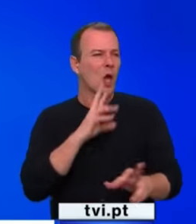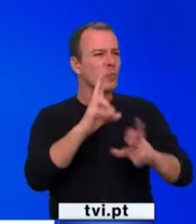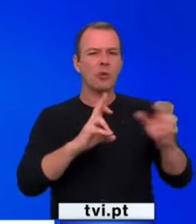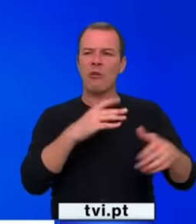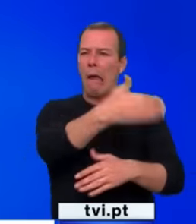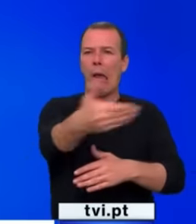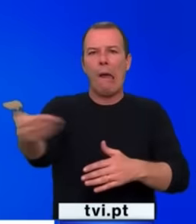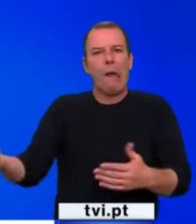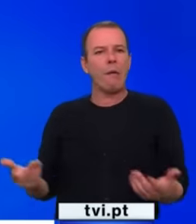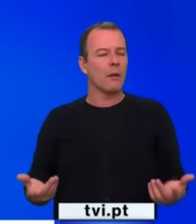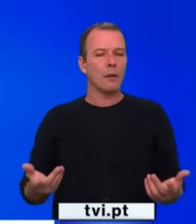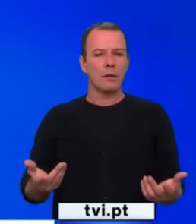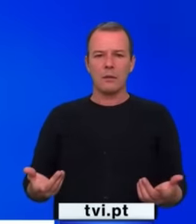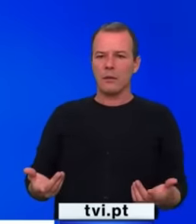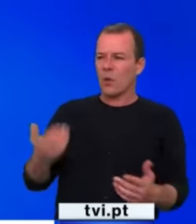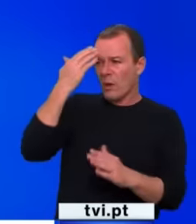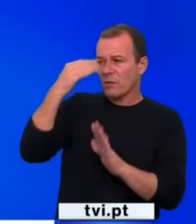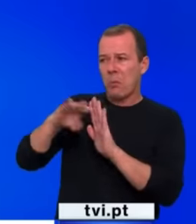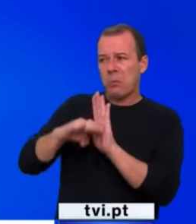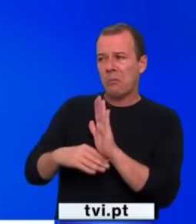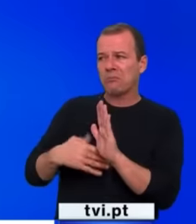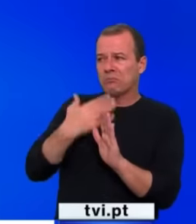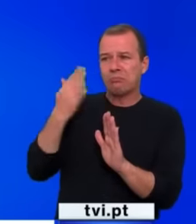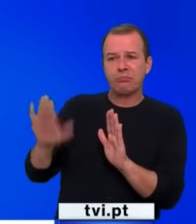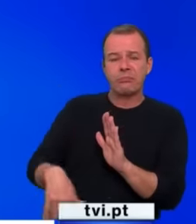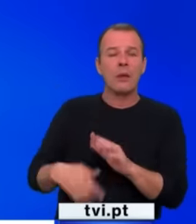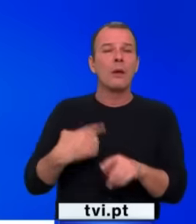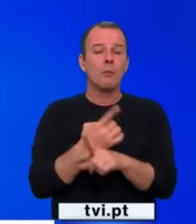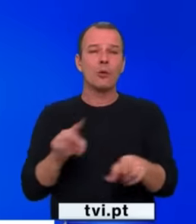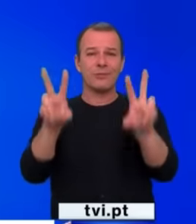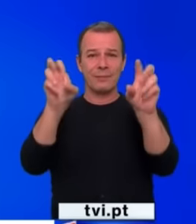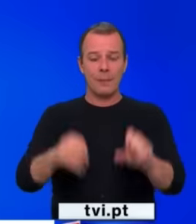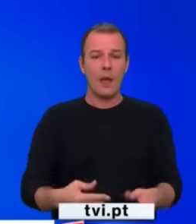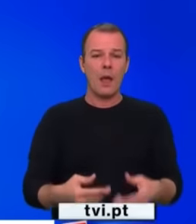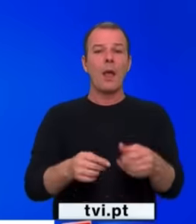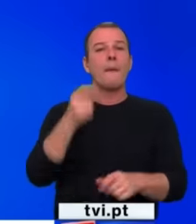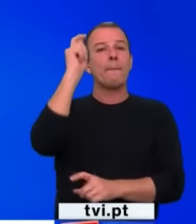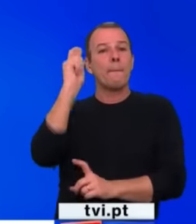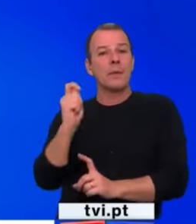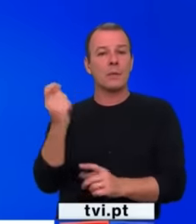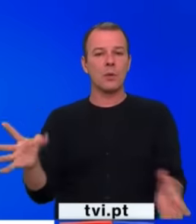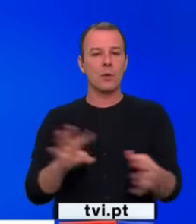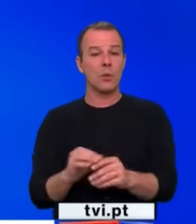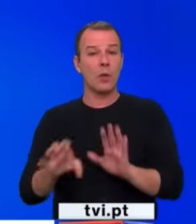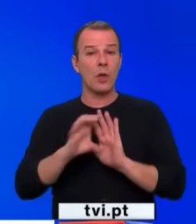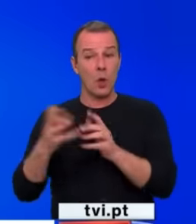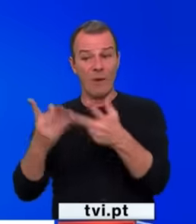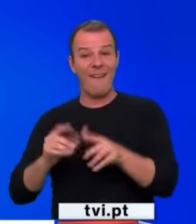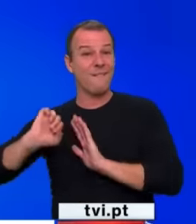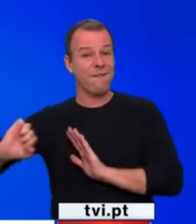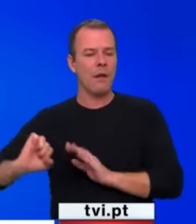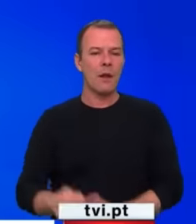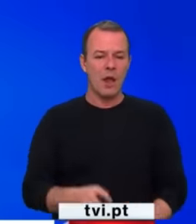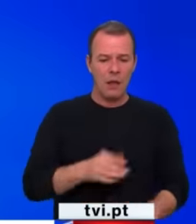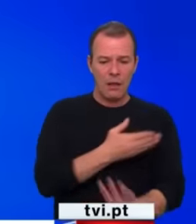e é por isso que eu dizia há pouco que não é para levar a sério. Estão aqui as contas. Sobre as pensões, as contas do próprio Chega é até 9 mil milhões